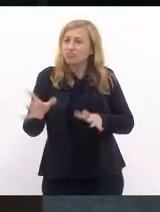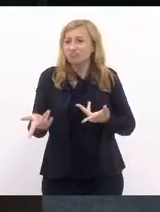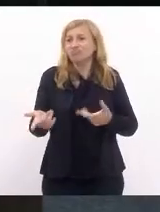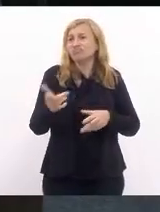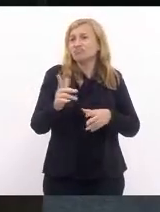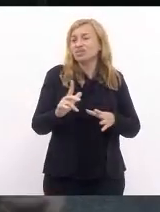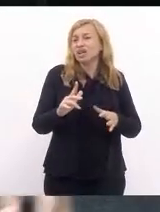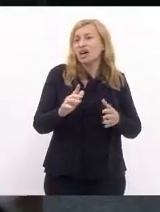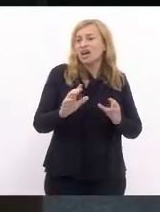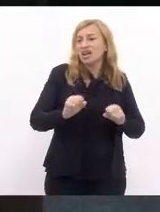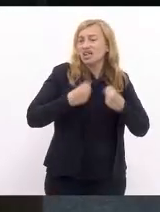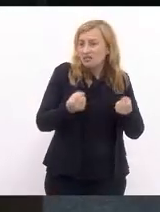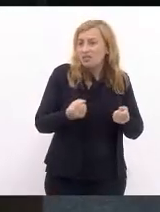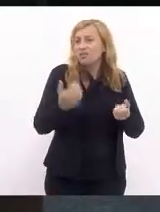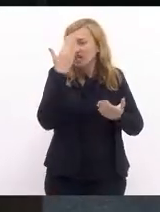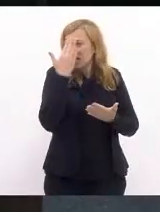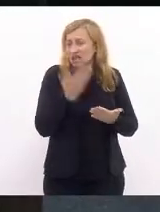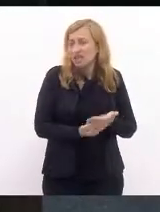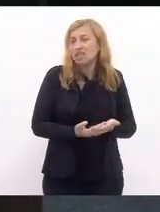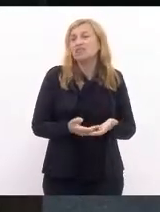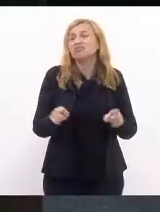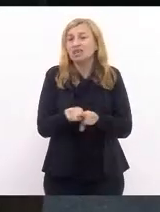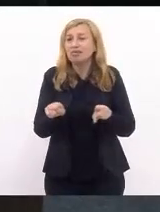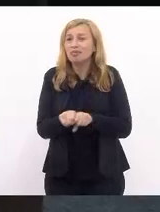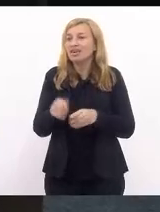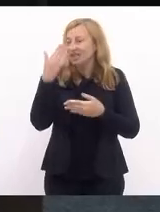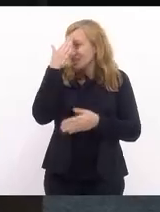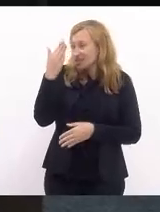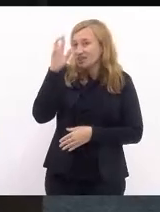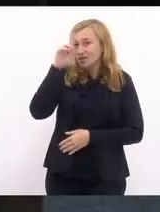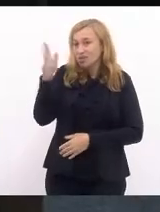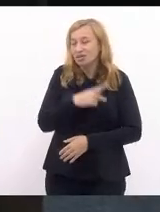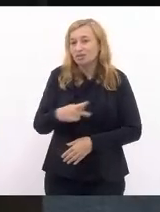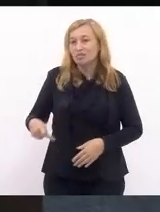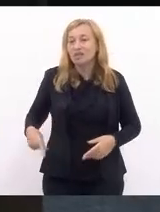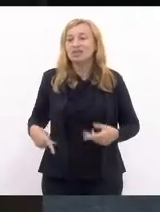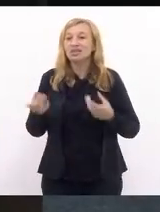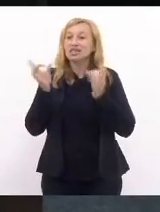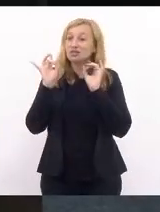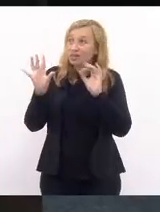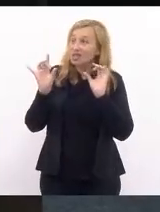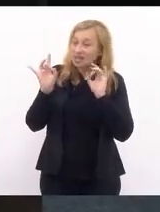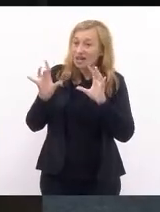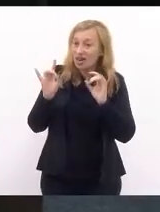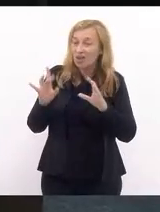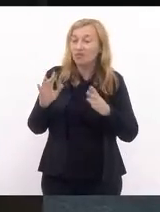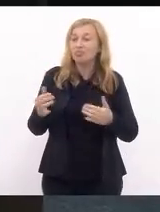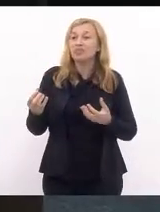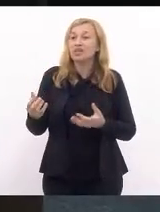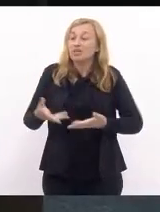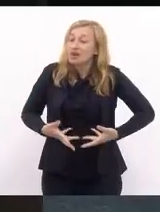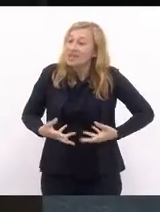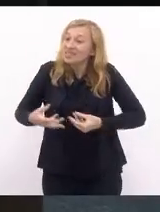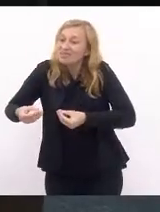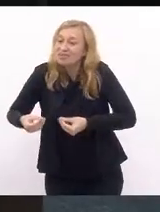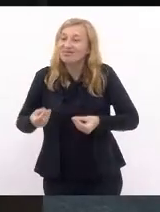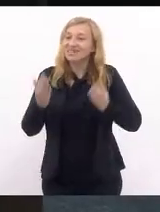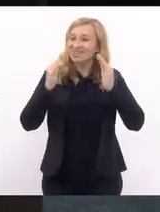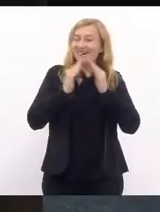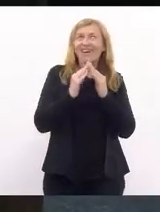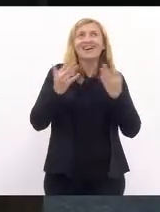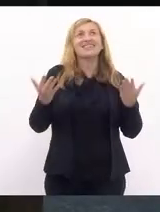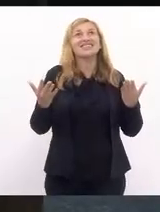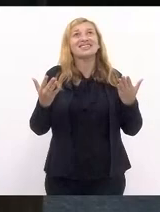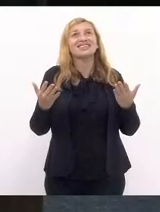aquilo que acredita e aqui um agradecimento especial da presidente a vossa excelência que me recebeu nessa casa